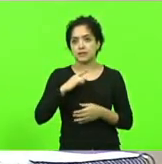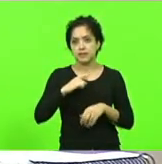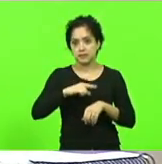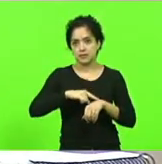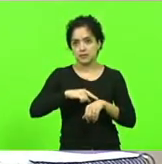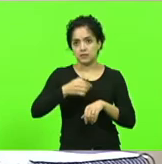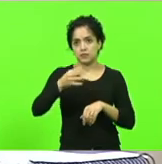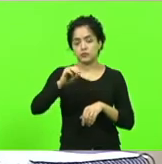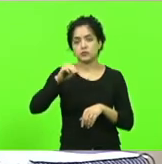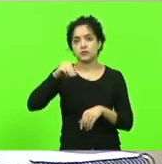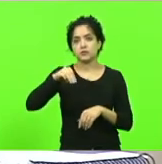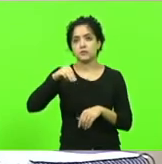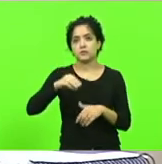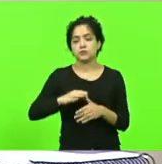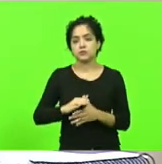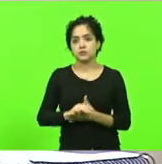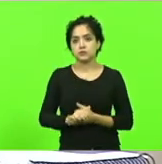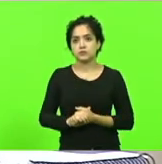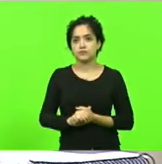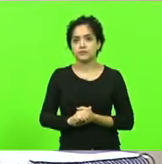deputado.